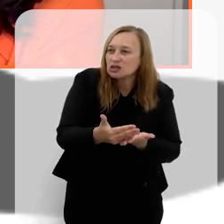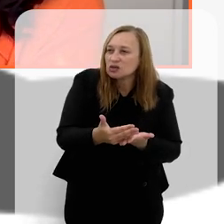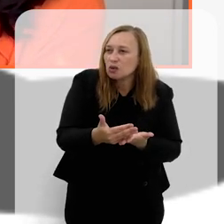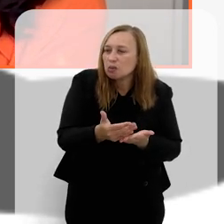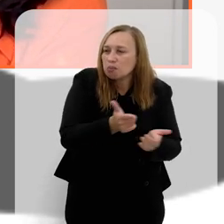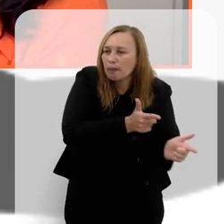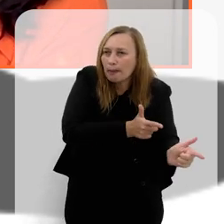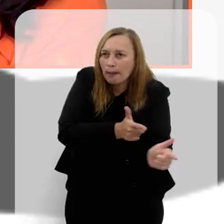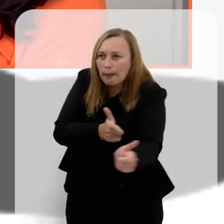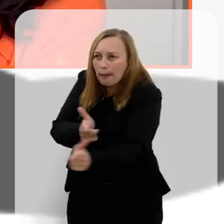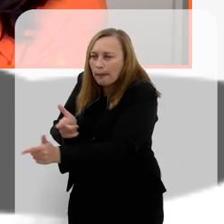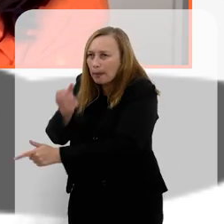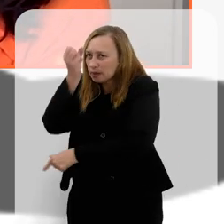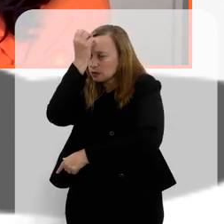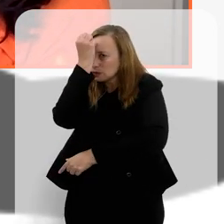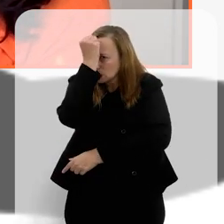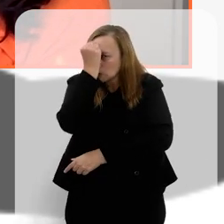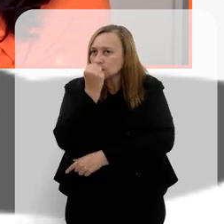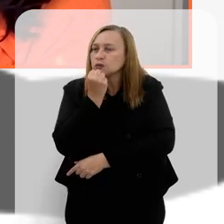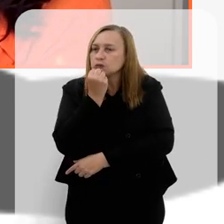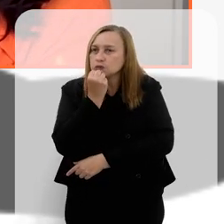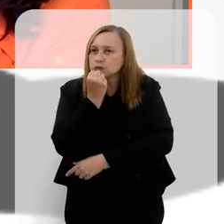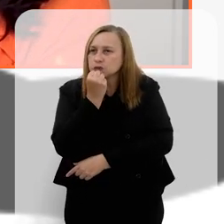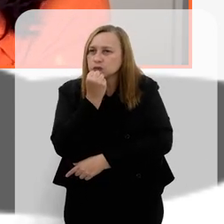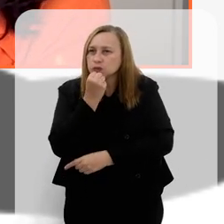porque muita gente